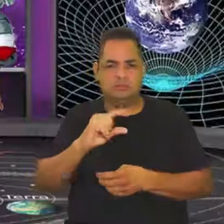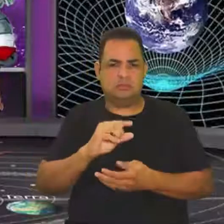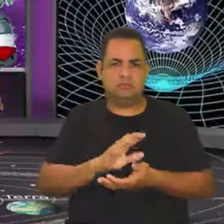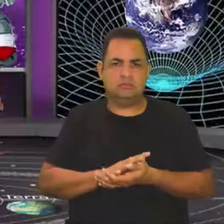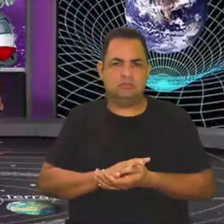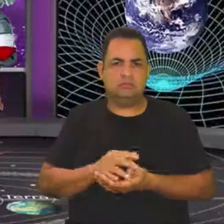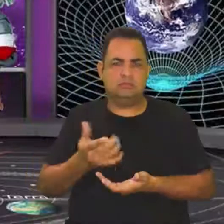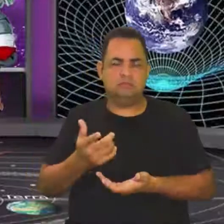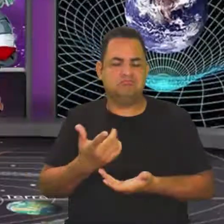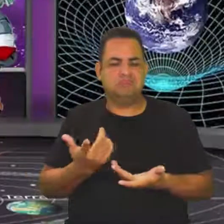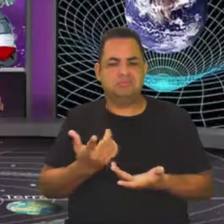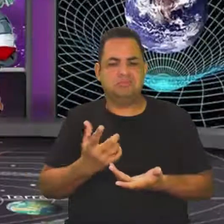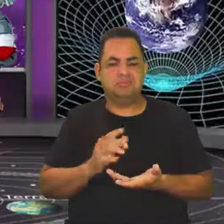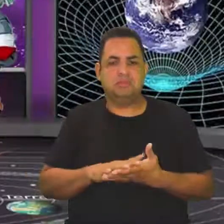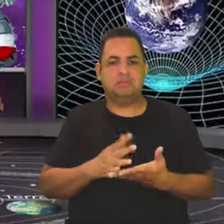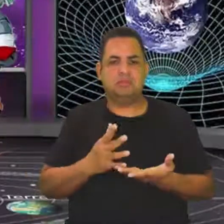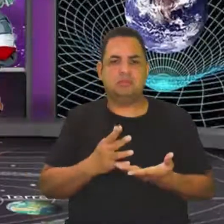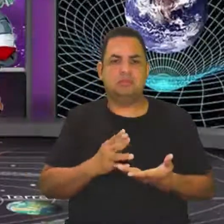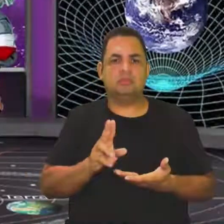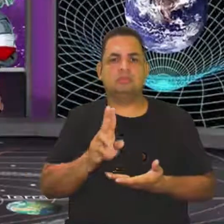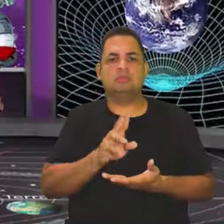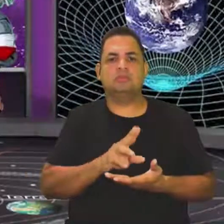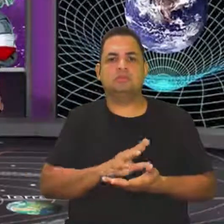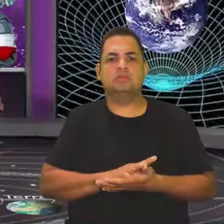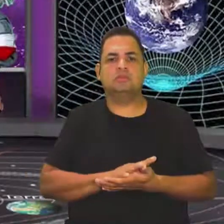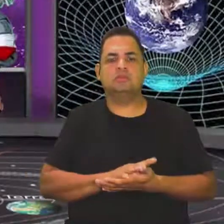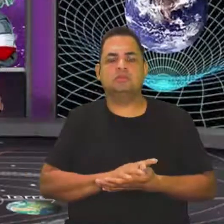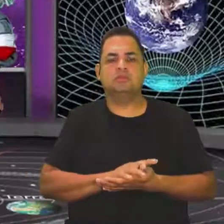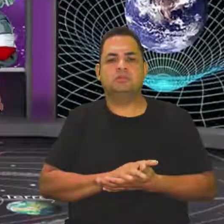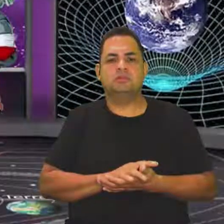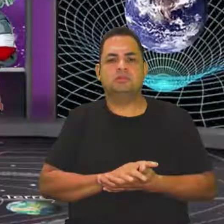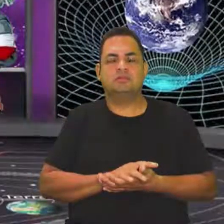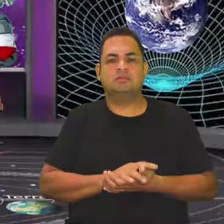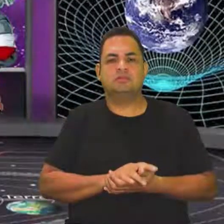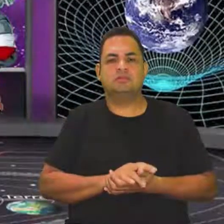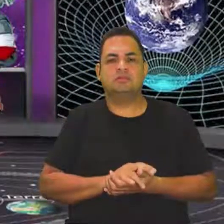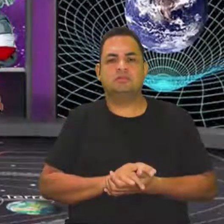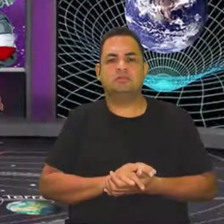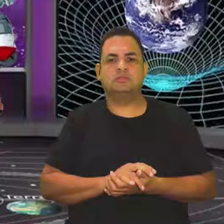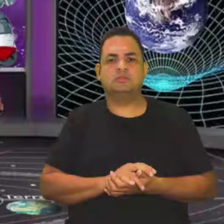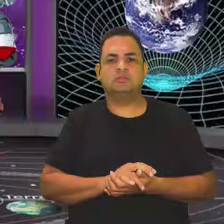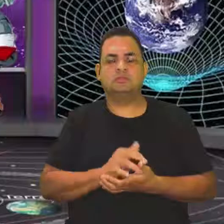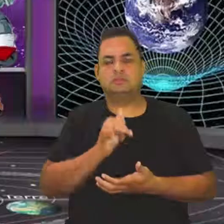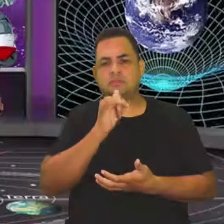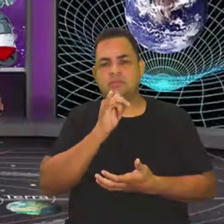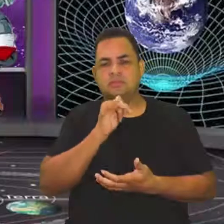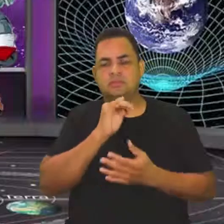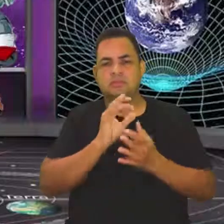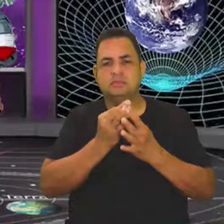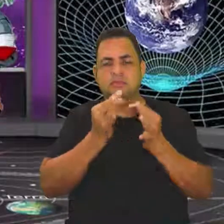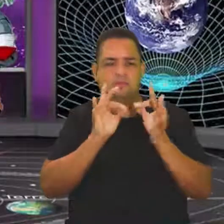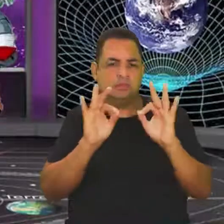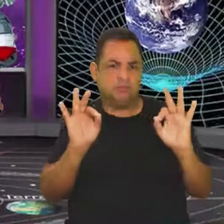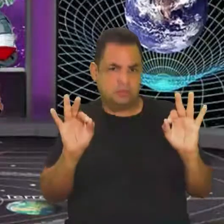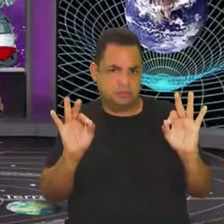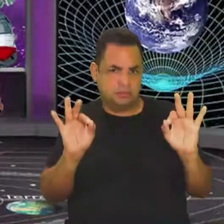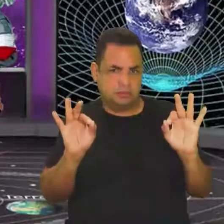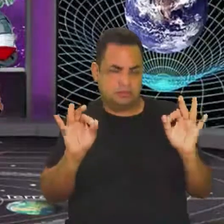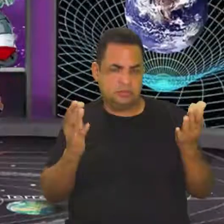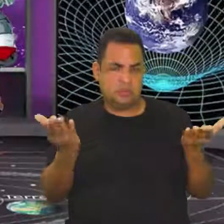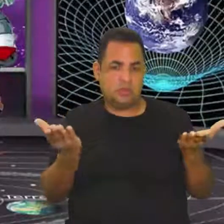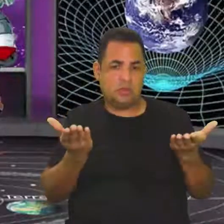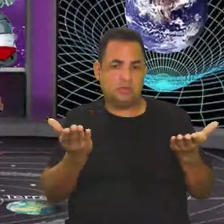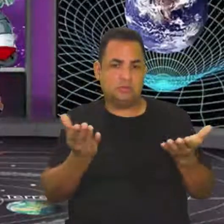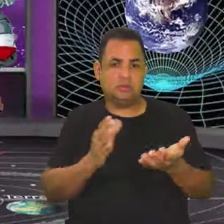alta tensão. Eu vou fazer o quê? Eu vou danificar aquele material. Um exemplo simples de hoje em dia